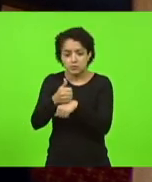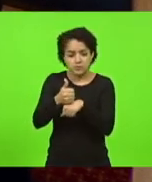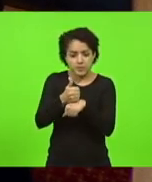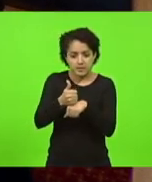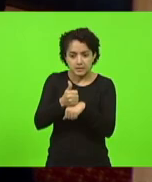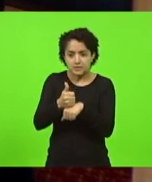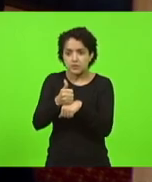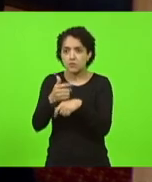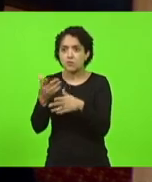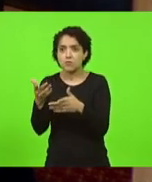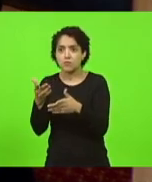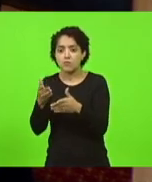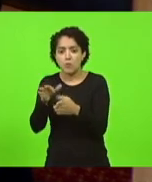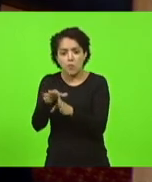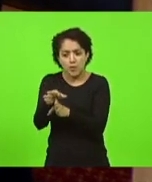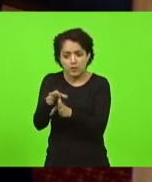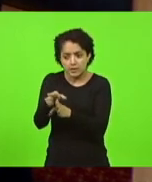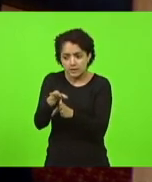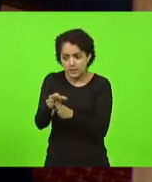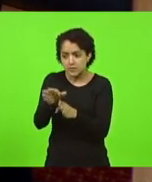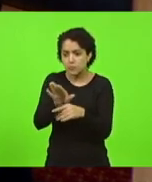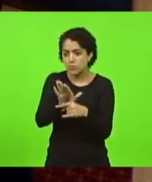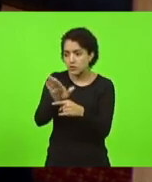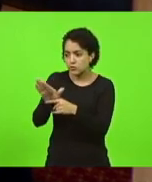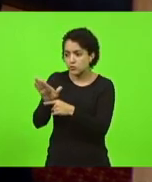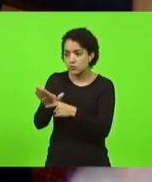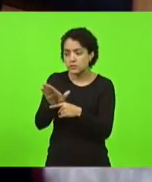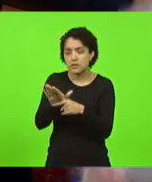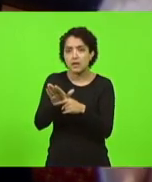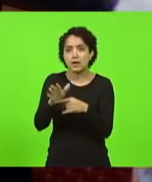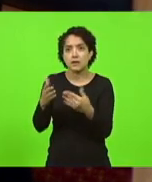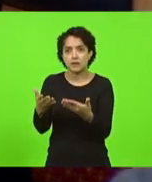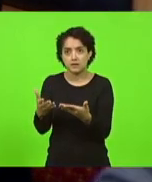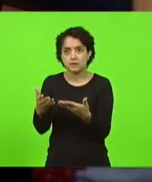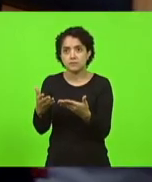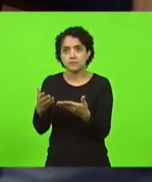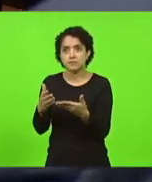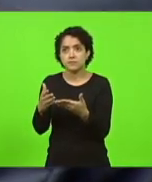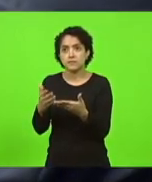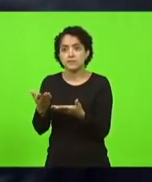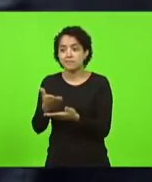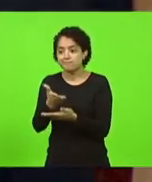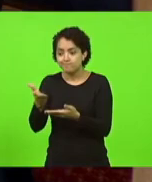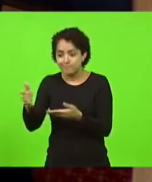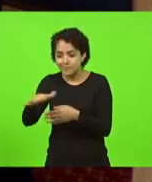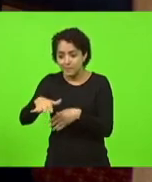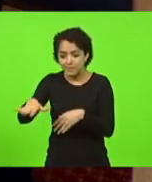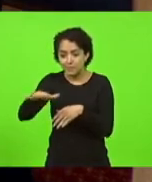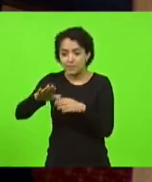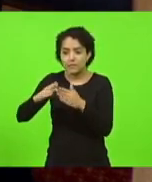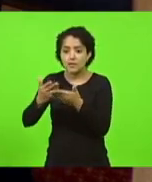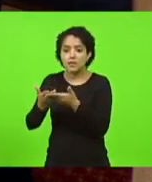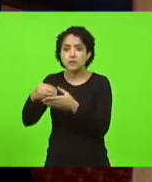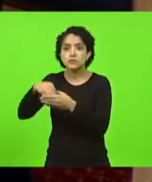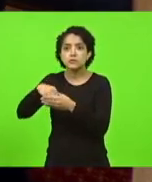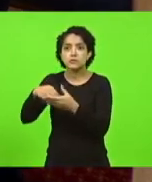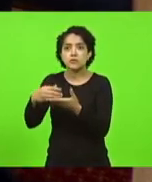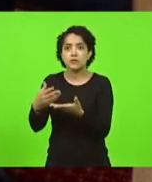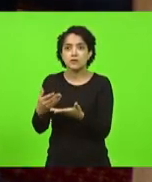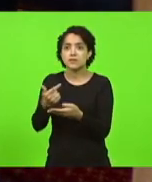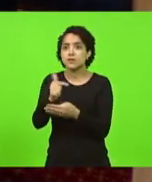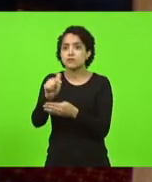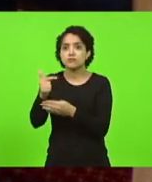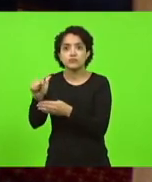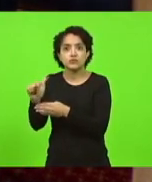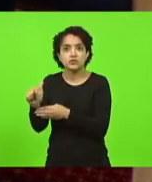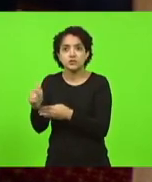orientador educacional para auxiliar no processo formativo do seu ambiente escolar? Nós não tínhamos escolas que